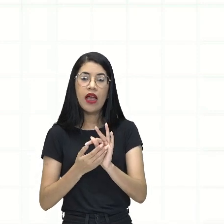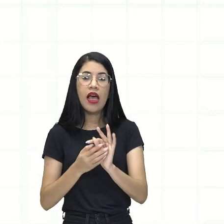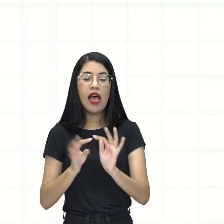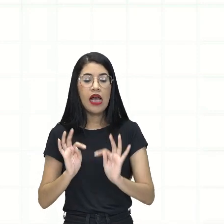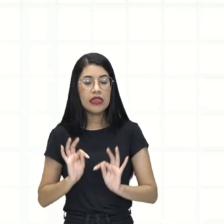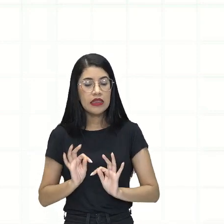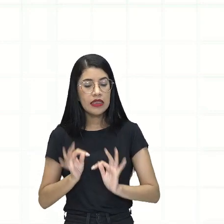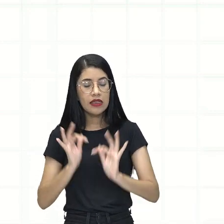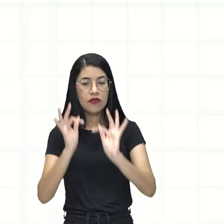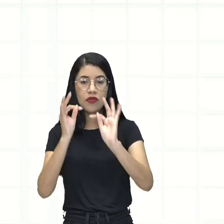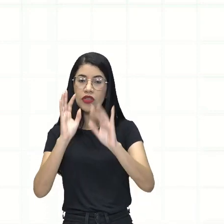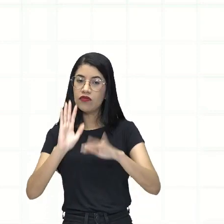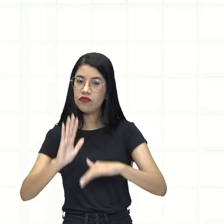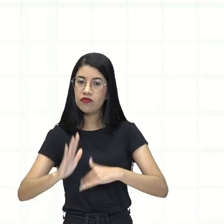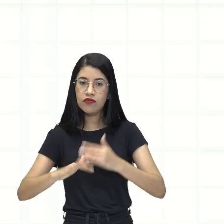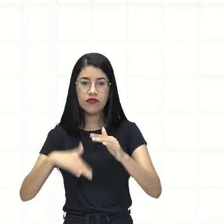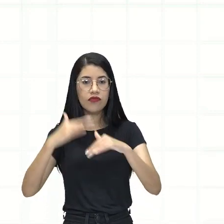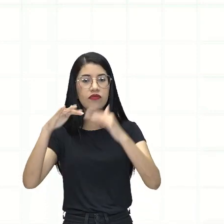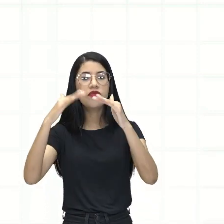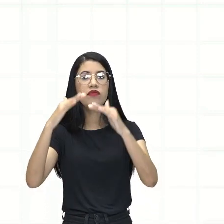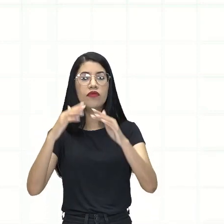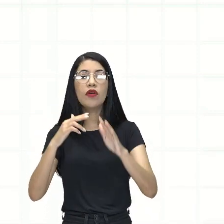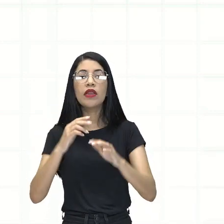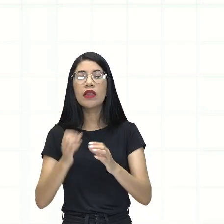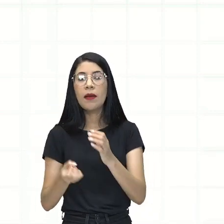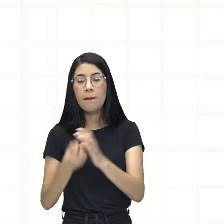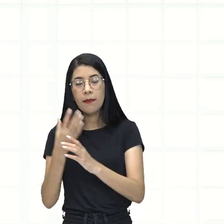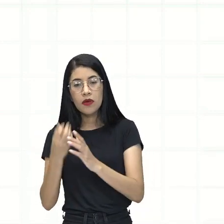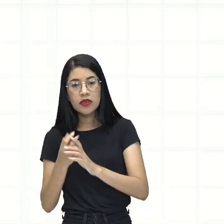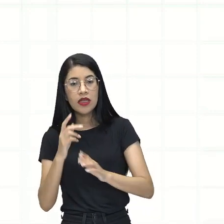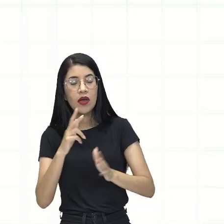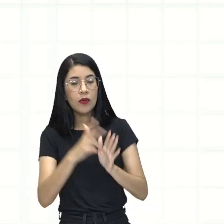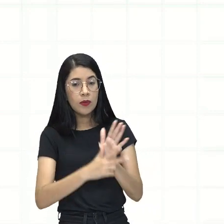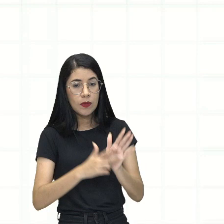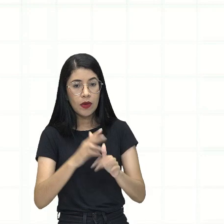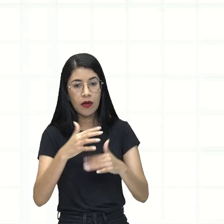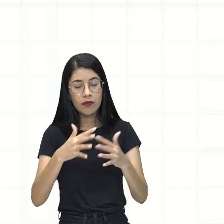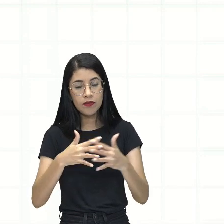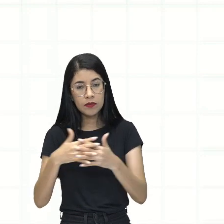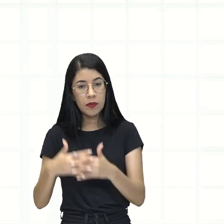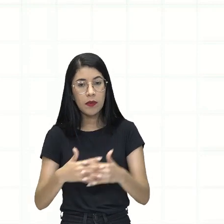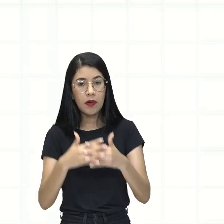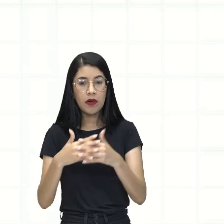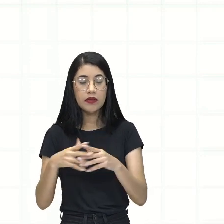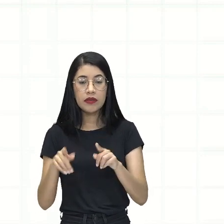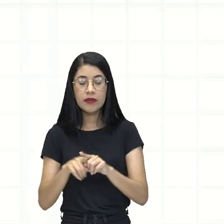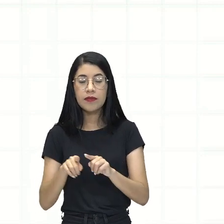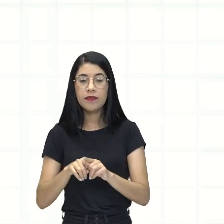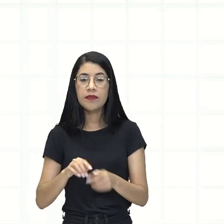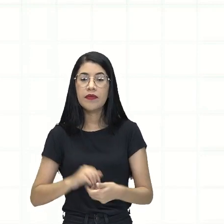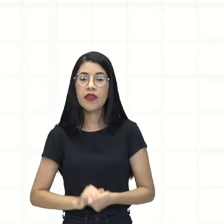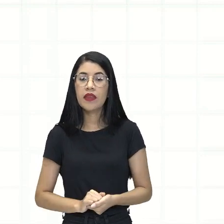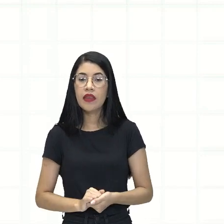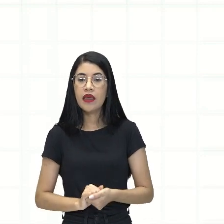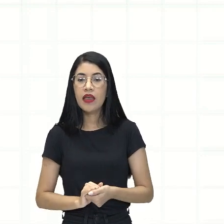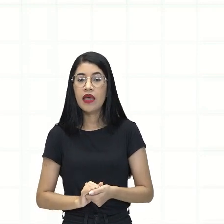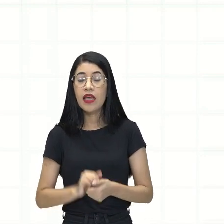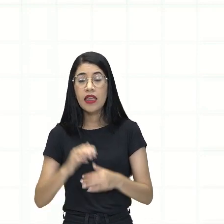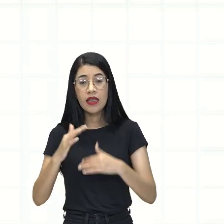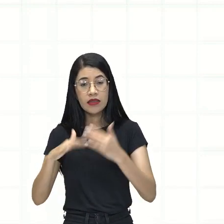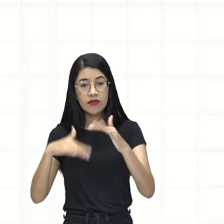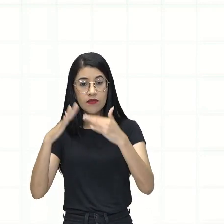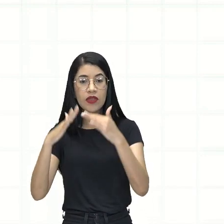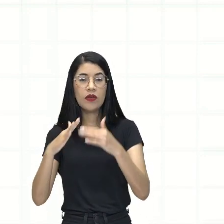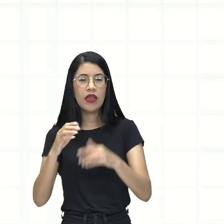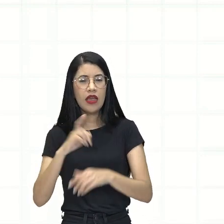na tecnologia de produção e de transporte. E esses avanços causaram grandes impactos na